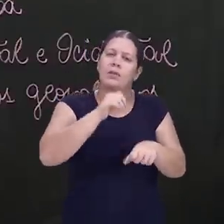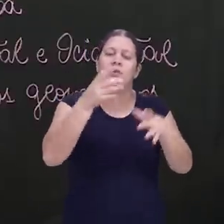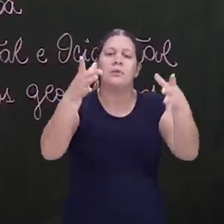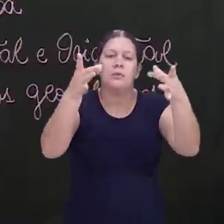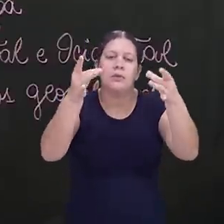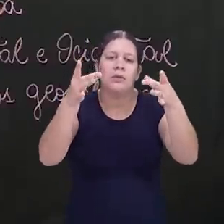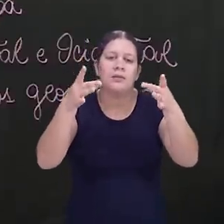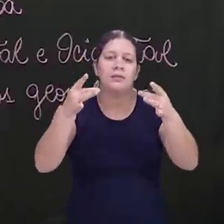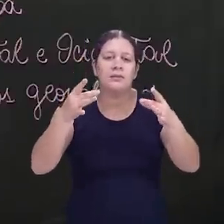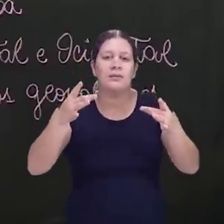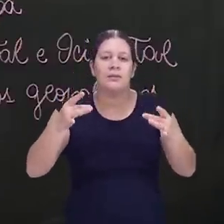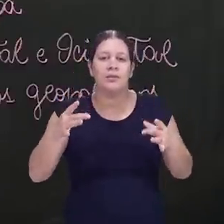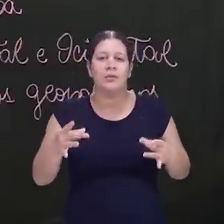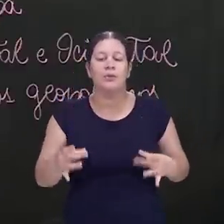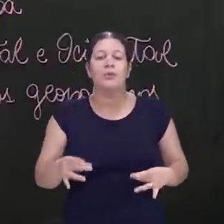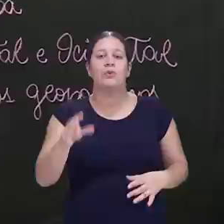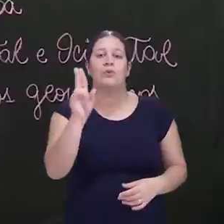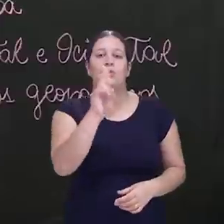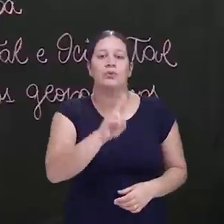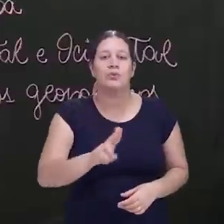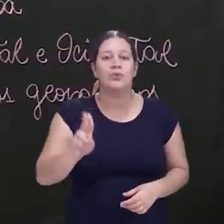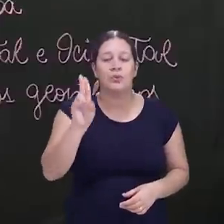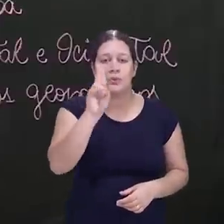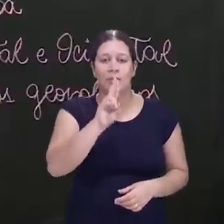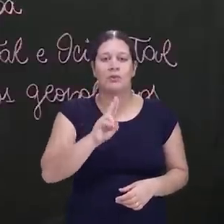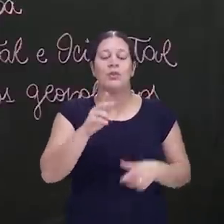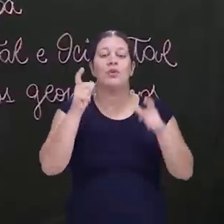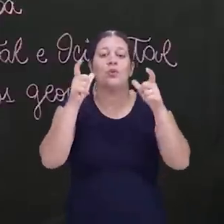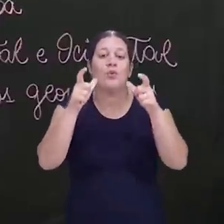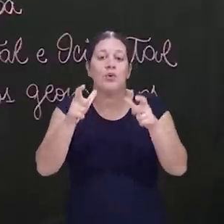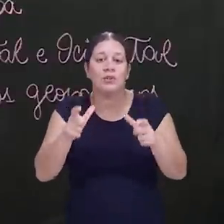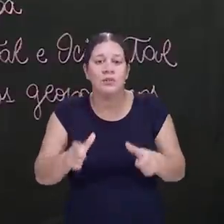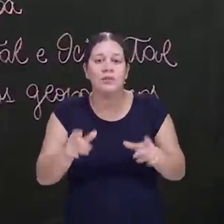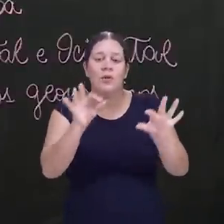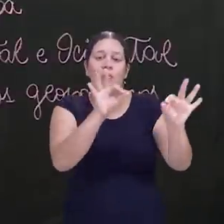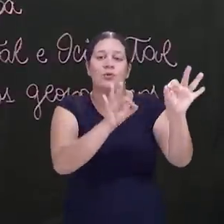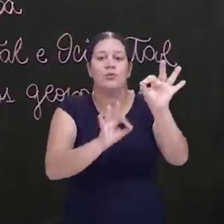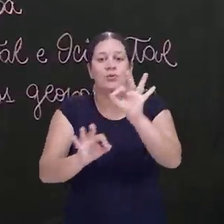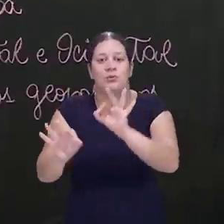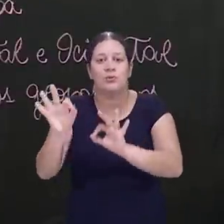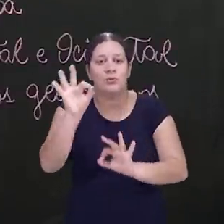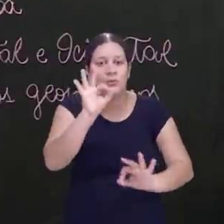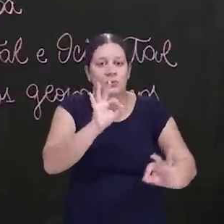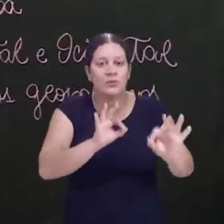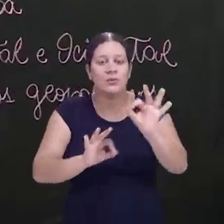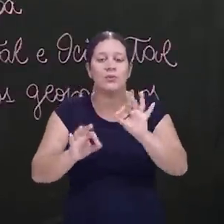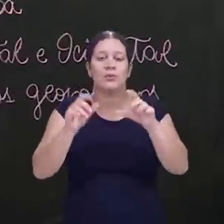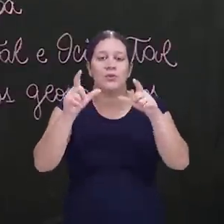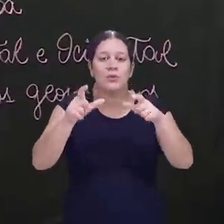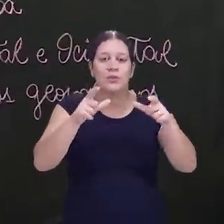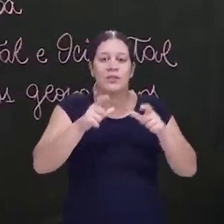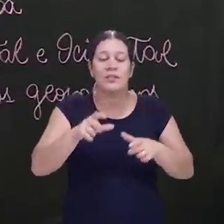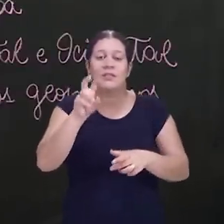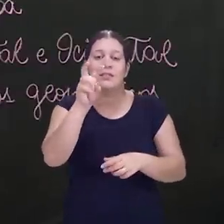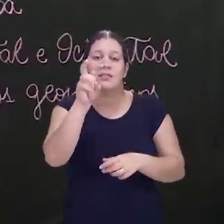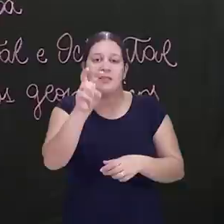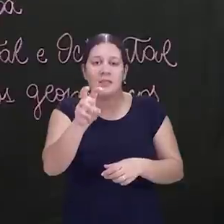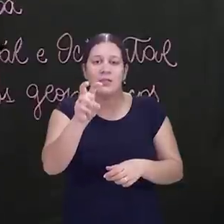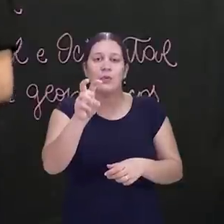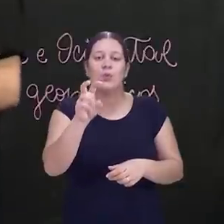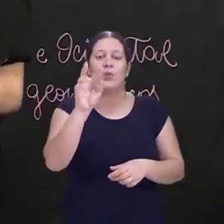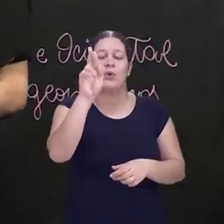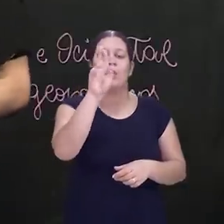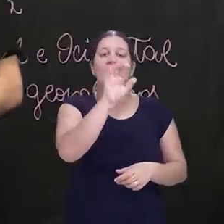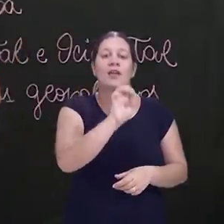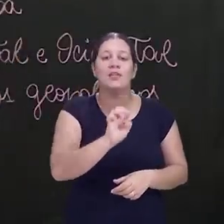espaço geográfico, nós vamos utilizar o critério físico-geográfico, onde ele organiza todo o espaço em cinco regiões, a